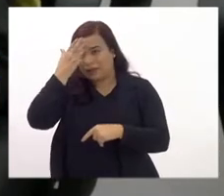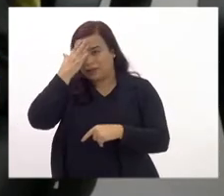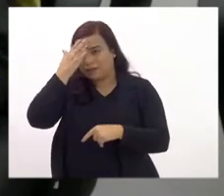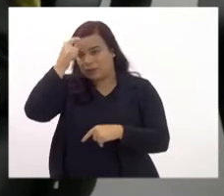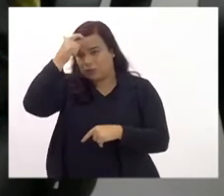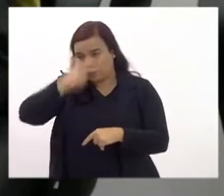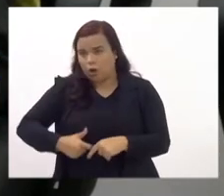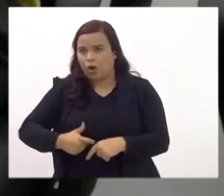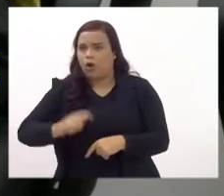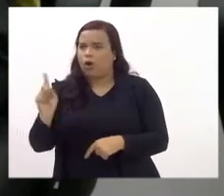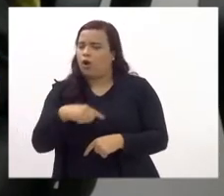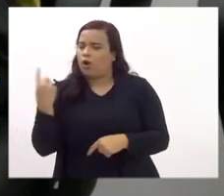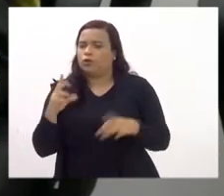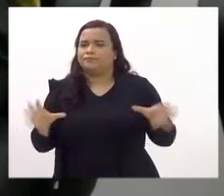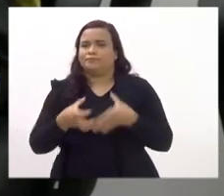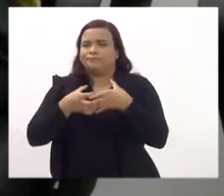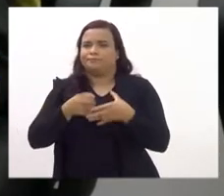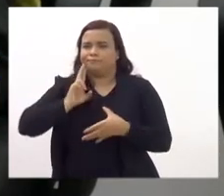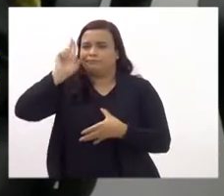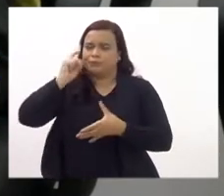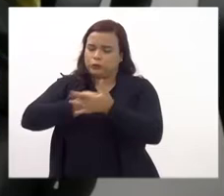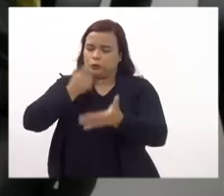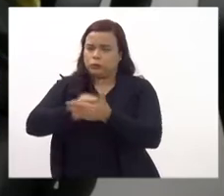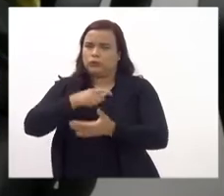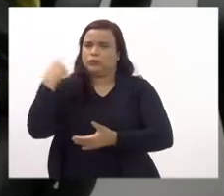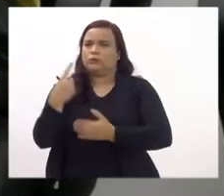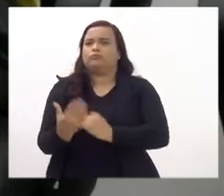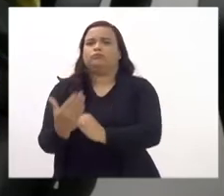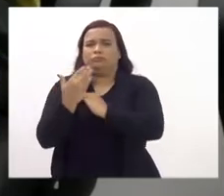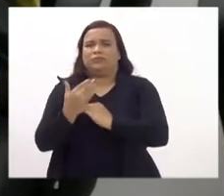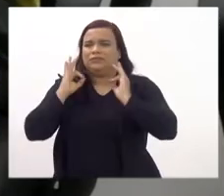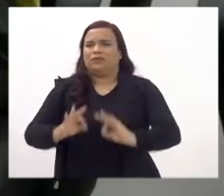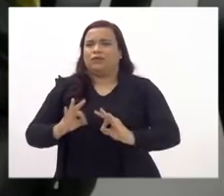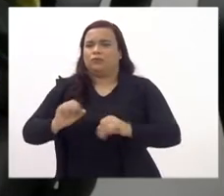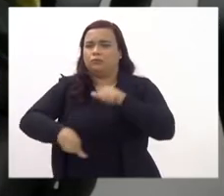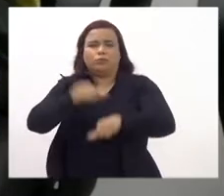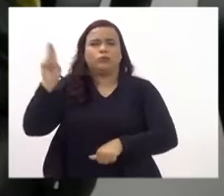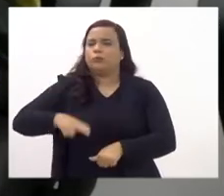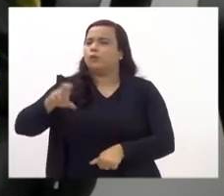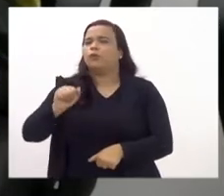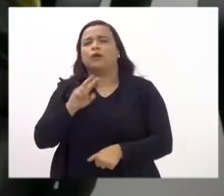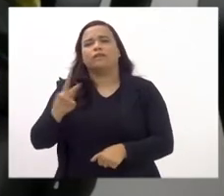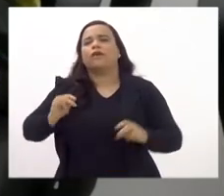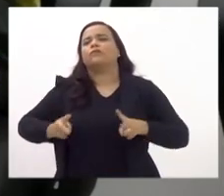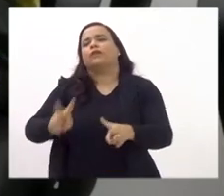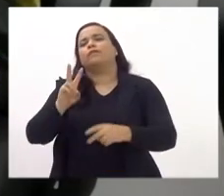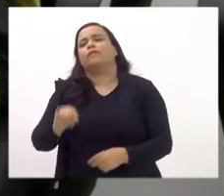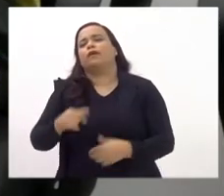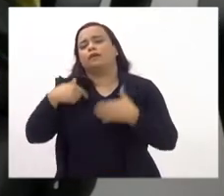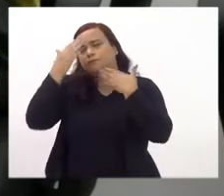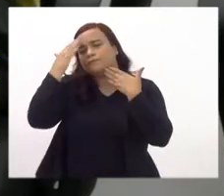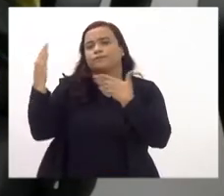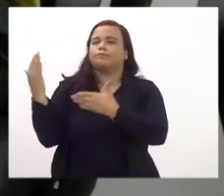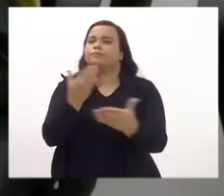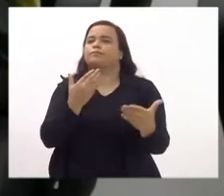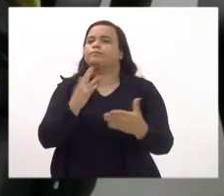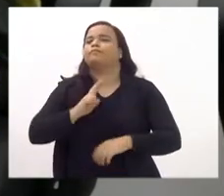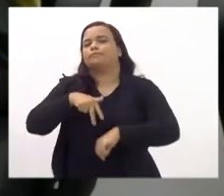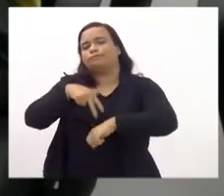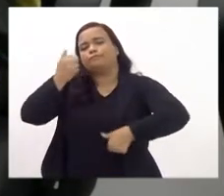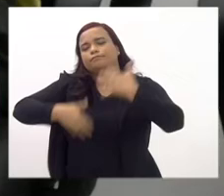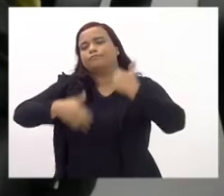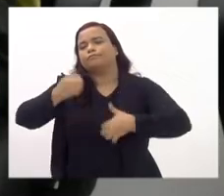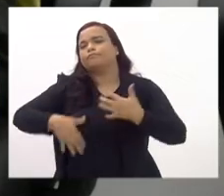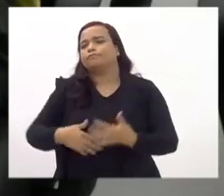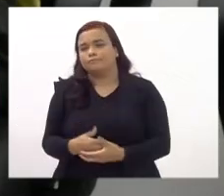nós. E sempre será assim e nunca vai mudar. Queria agradecer o espaço